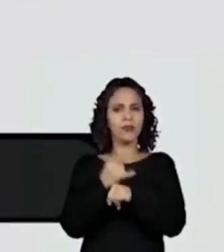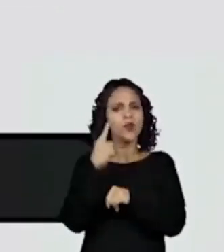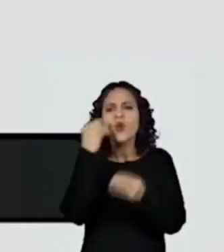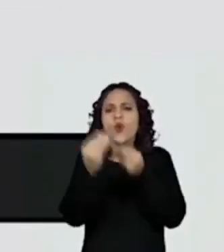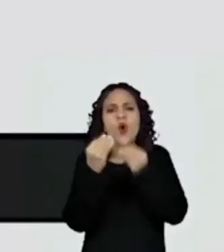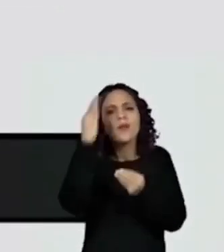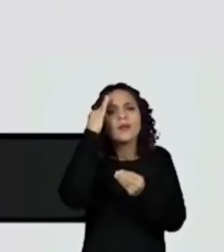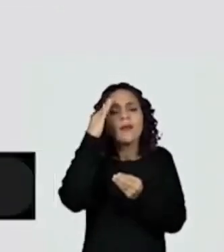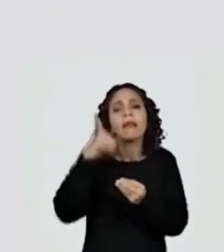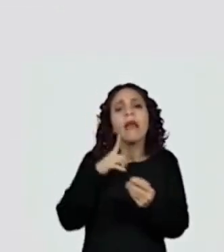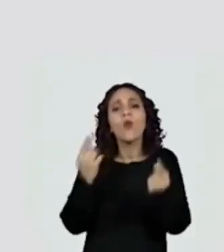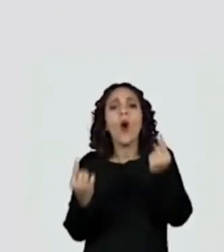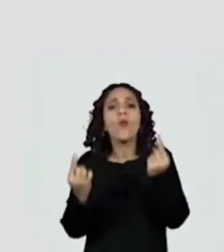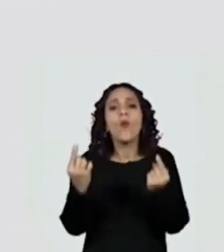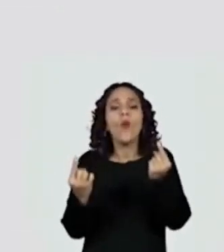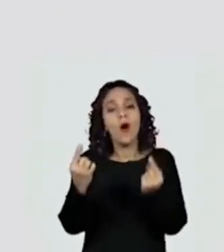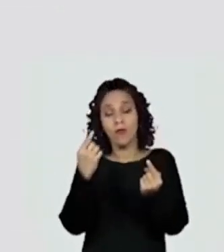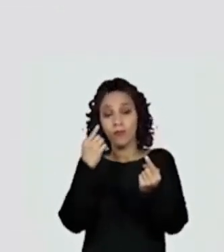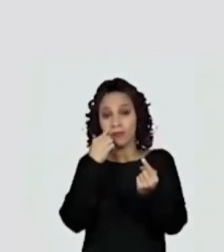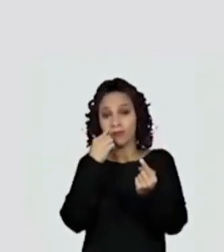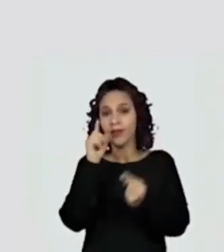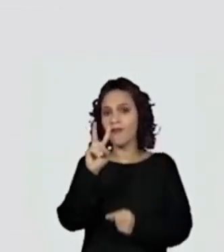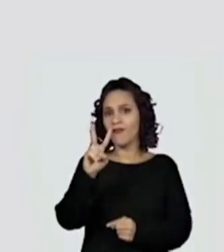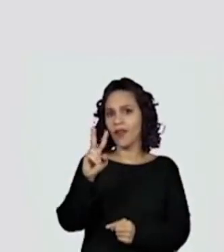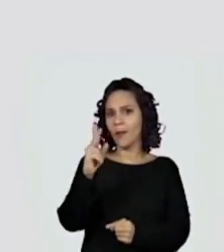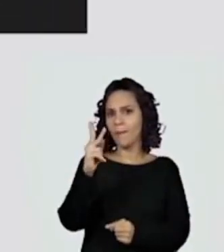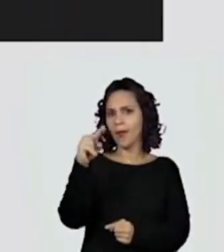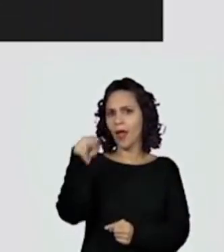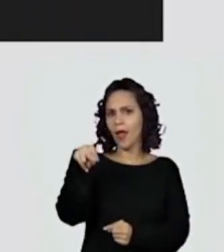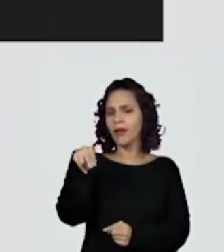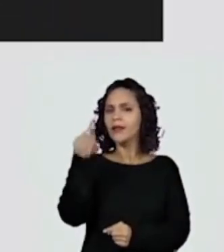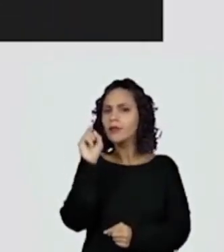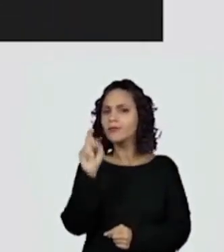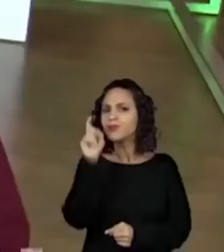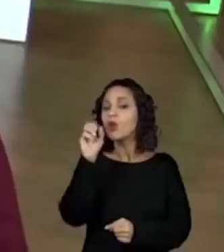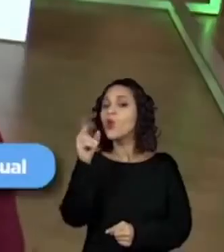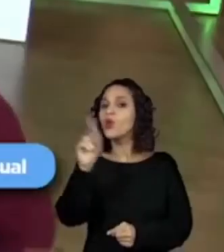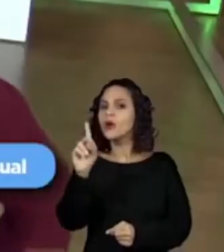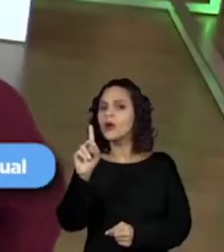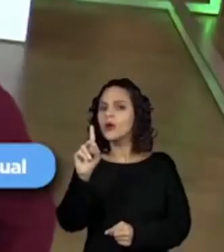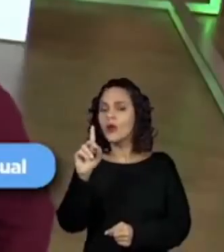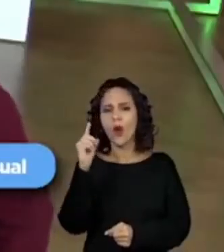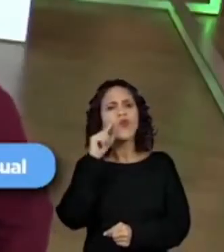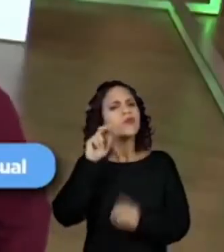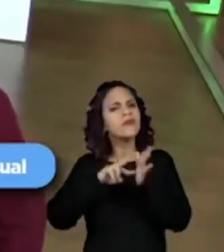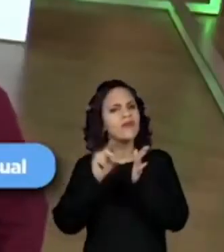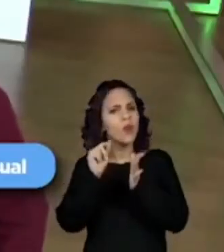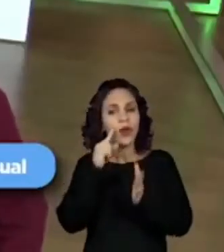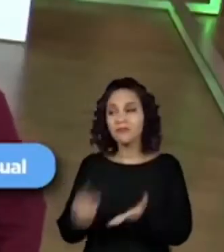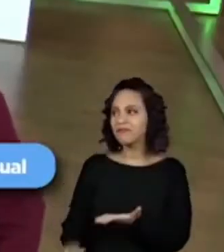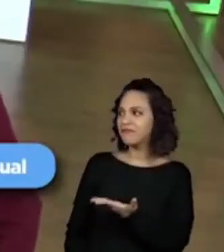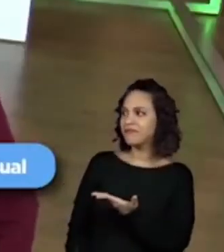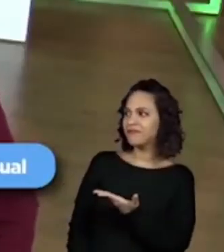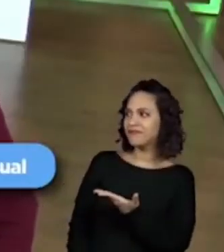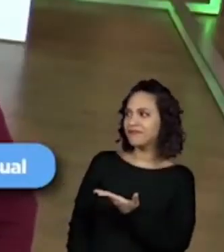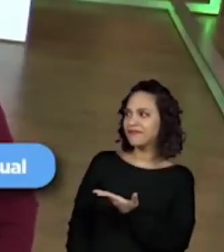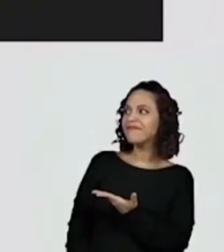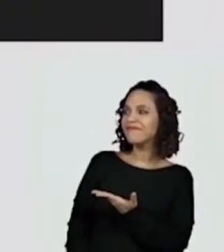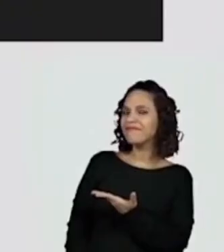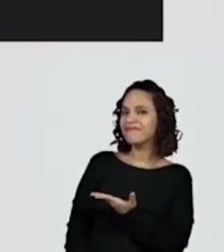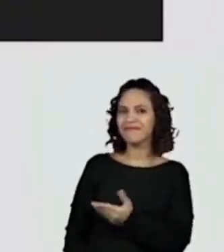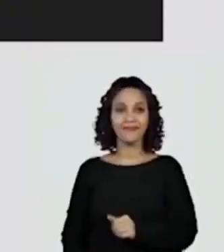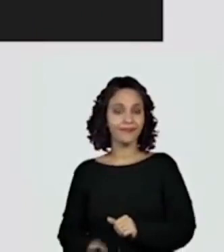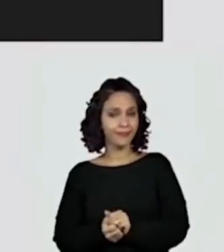dados patrocinados, verifique se a sua VPN está ativada. VPN quer dizer rede privada